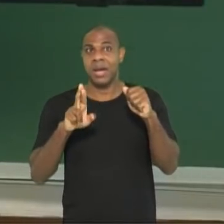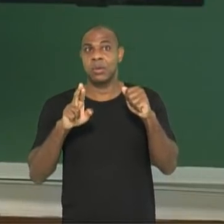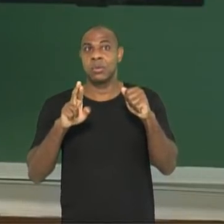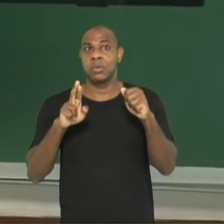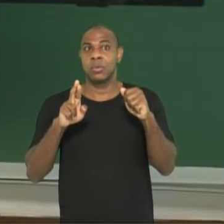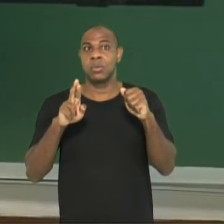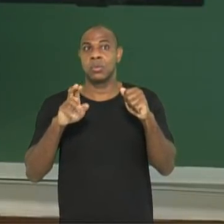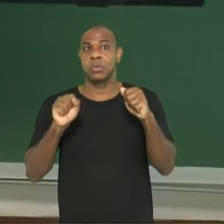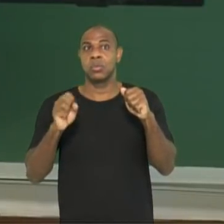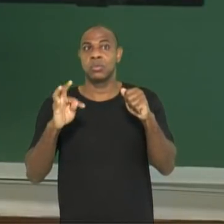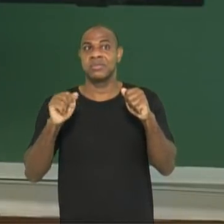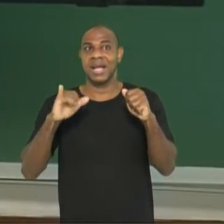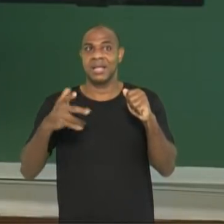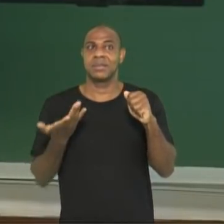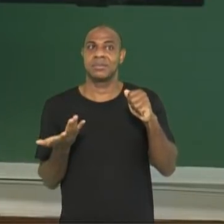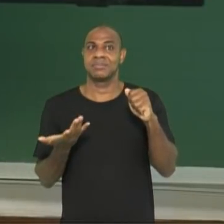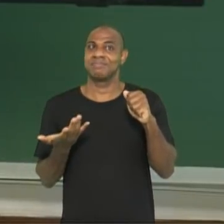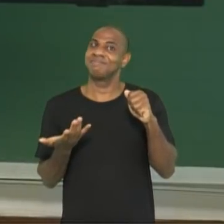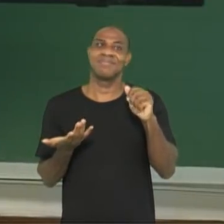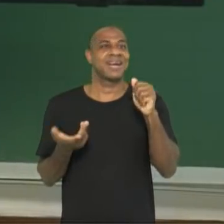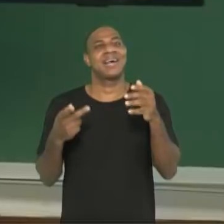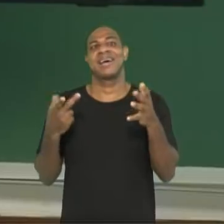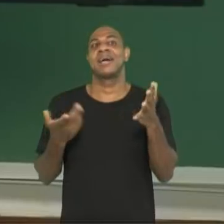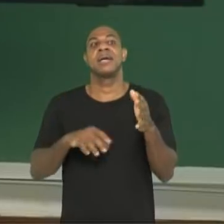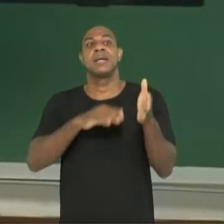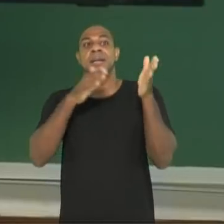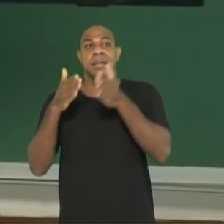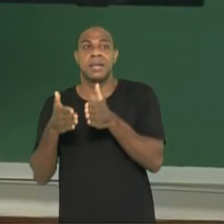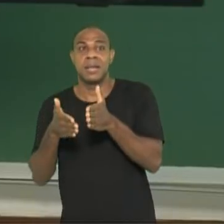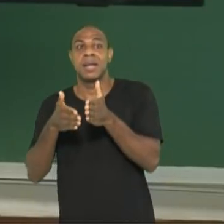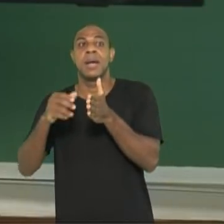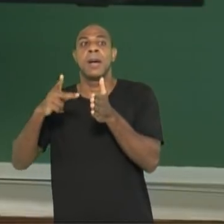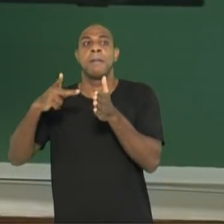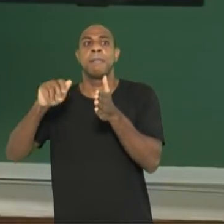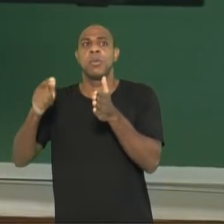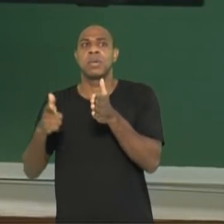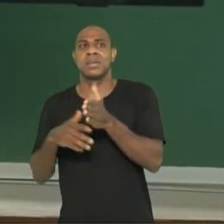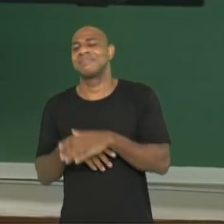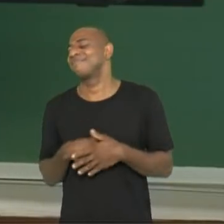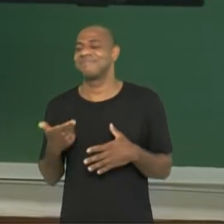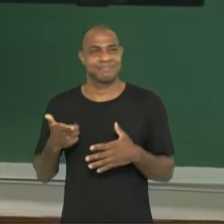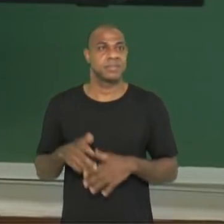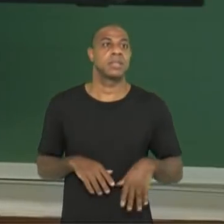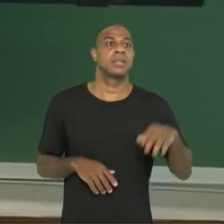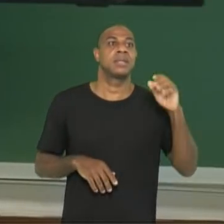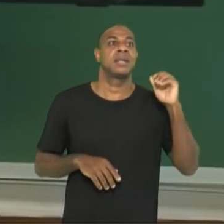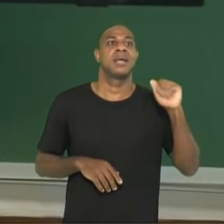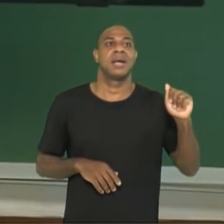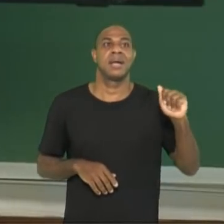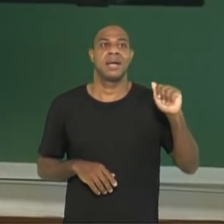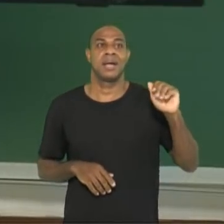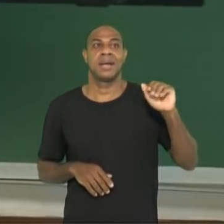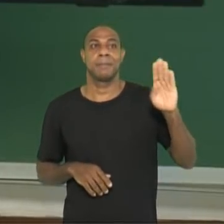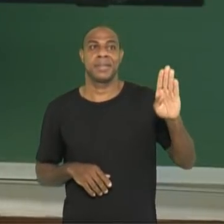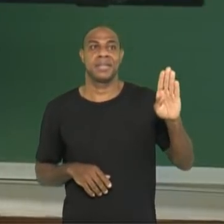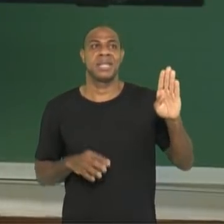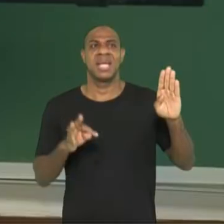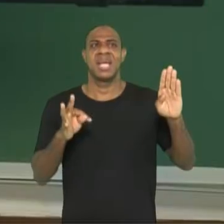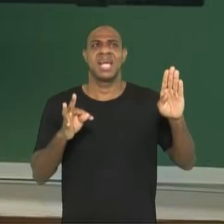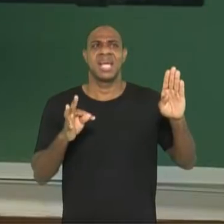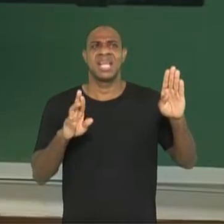Na letra B, começa com traça. Traça é um inseto, então não é. Na letra C, a gente começa com